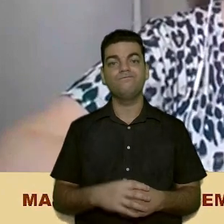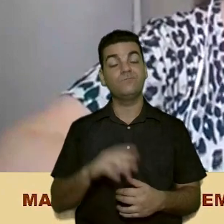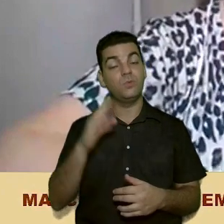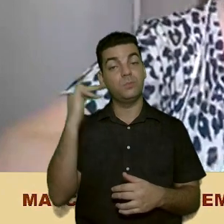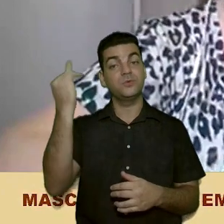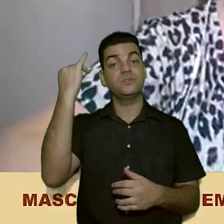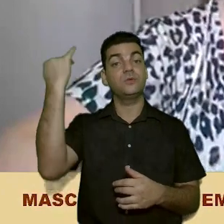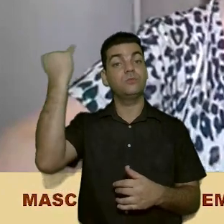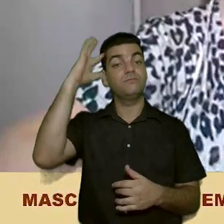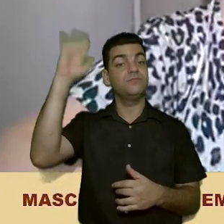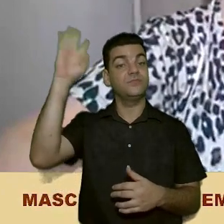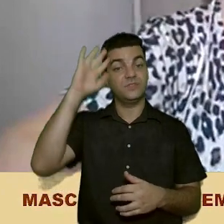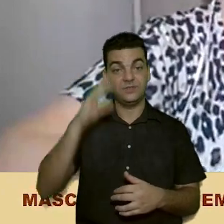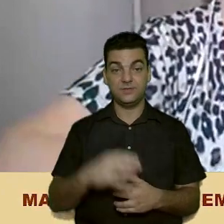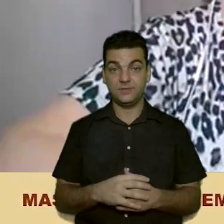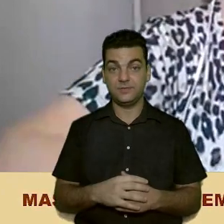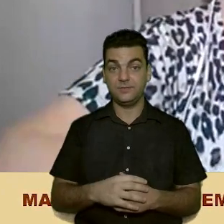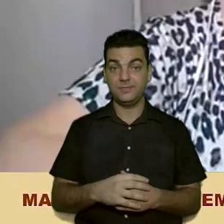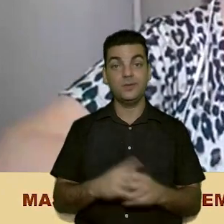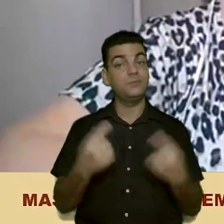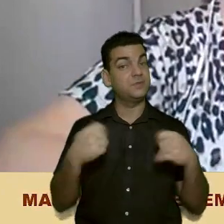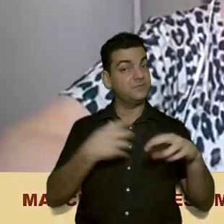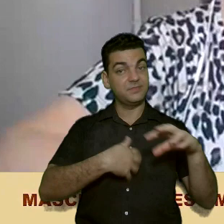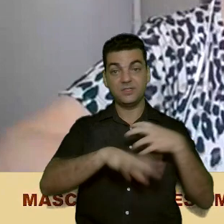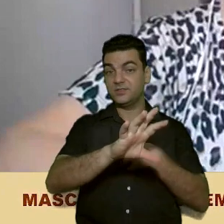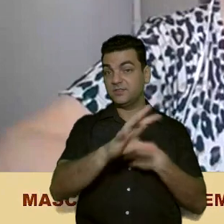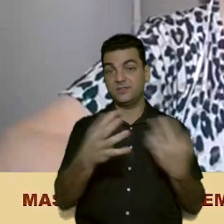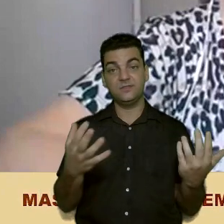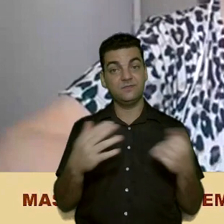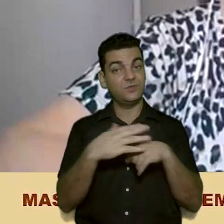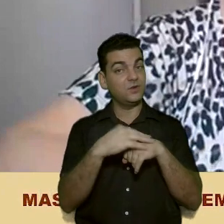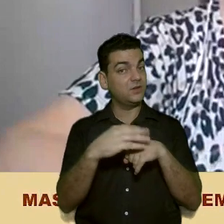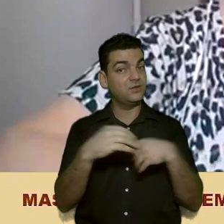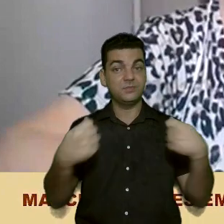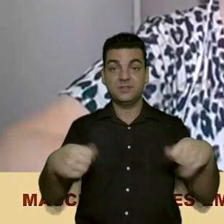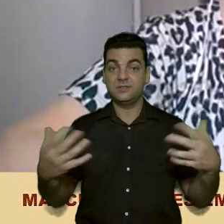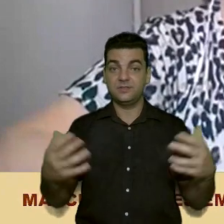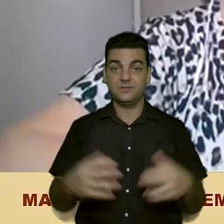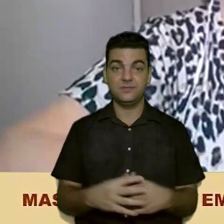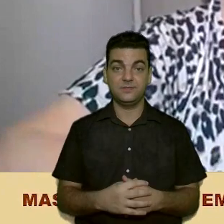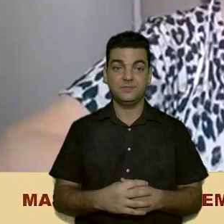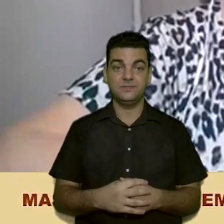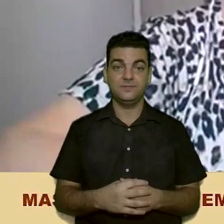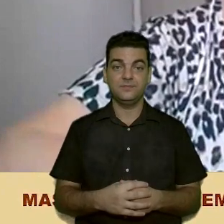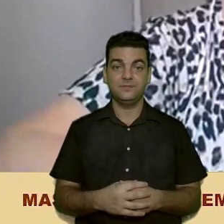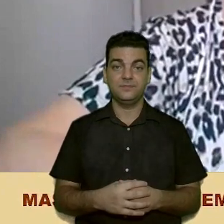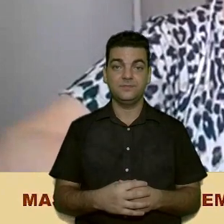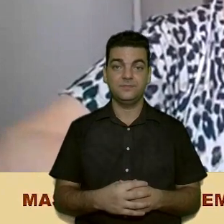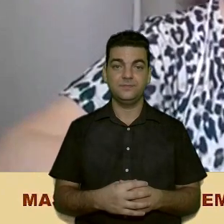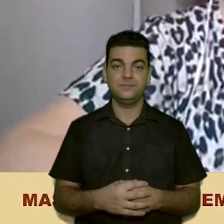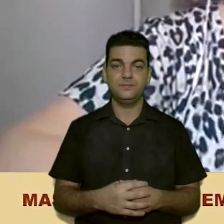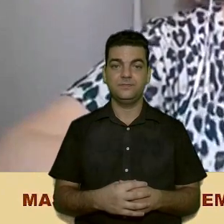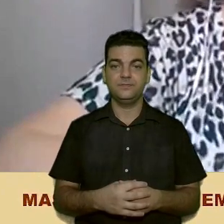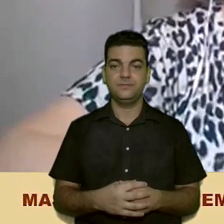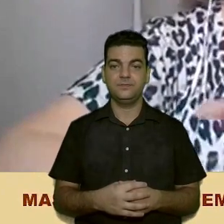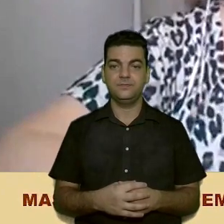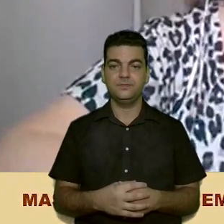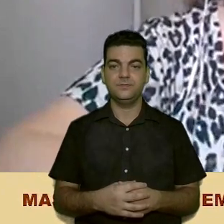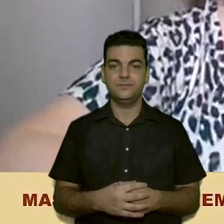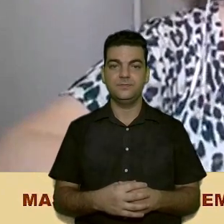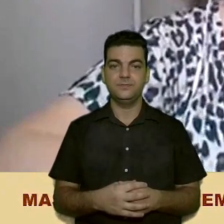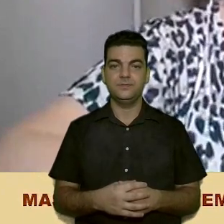que talvez não é uma escolha, mas é isso, é a consciência, né? O ganho de consciência, a reflexão, gerar empatia, são